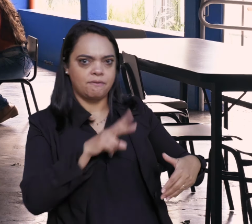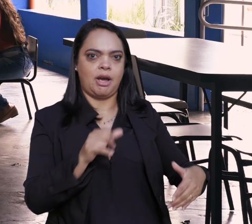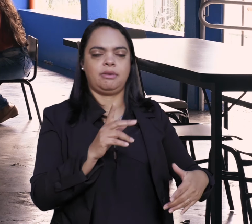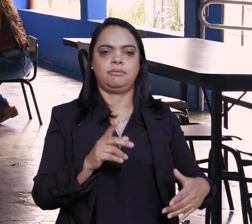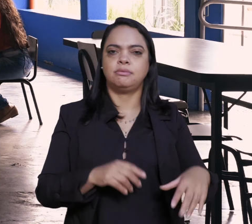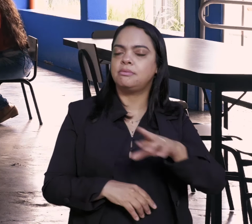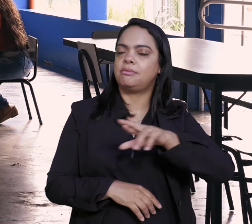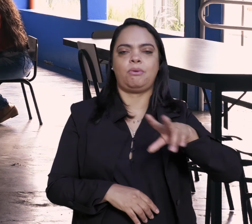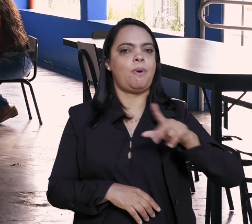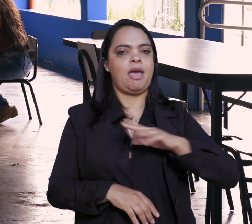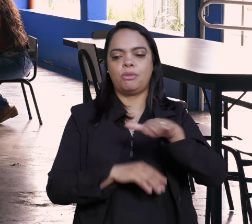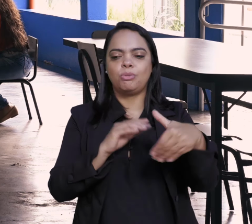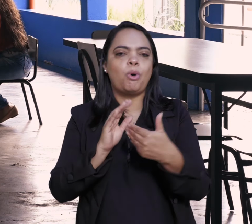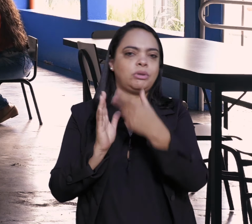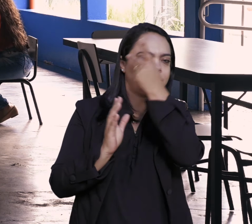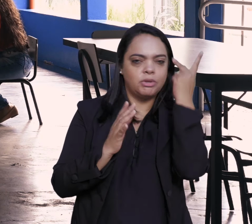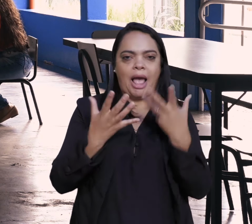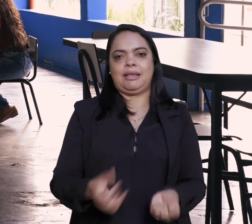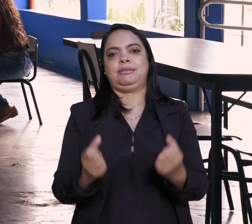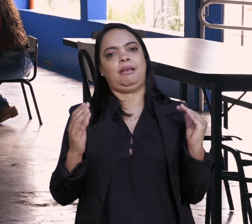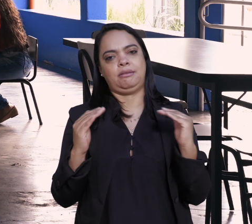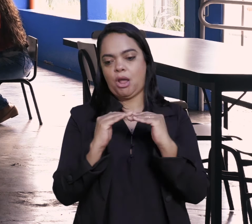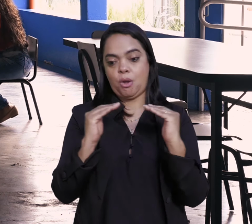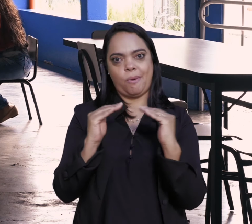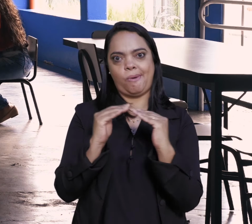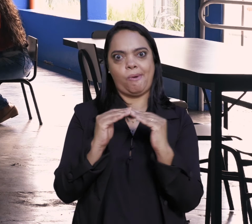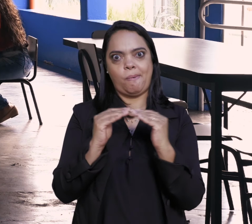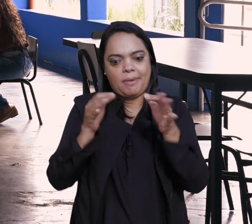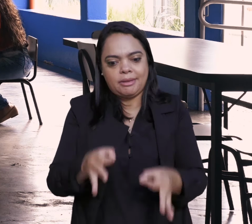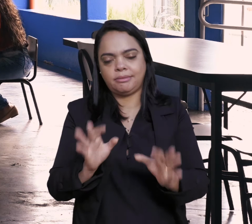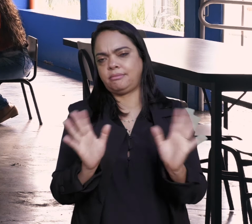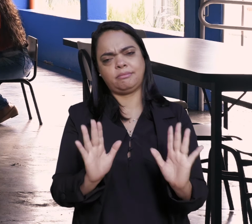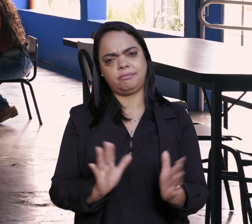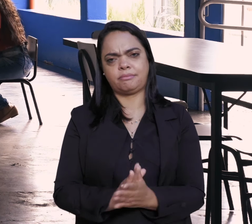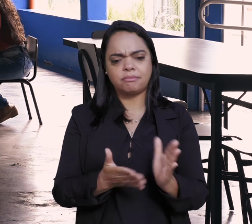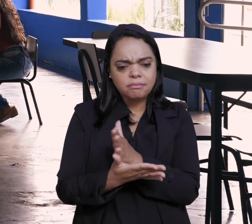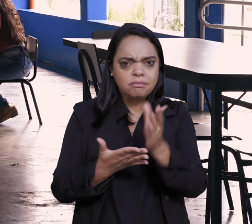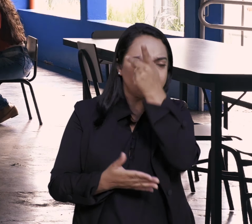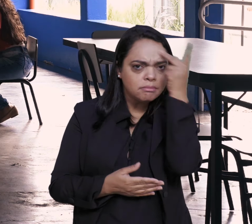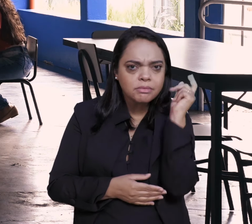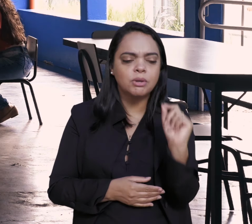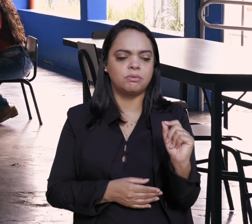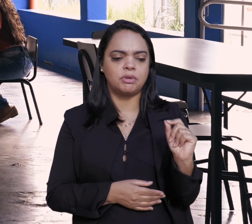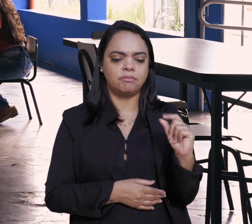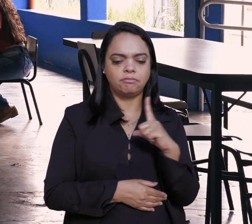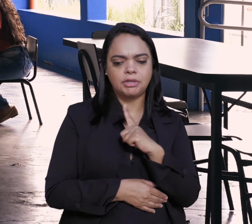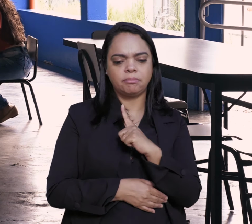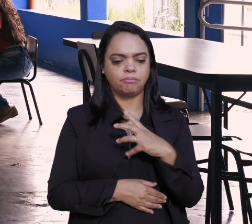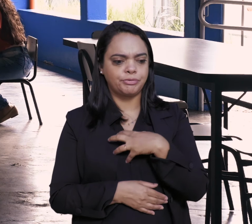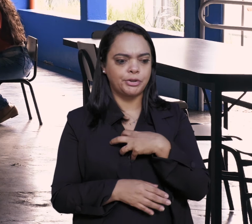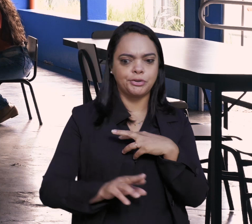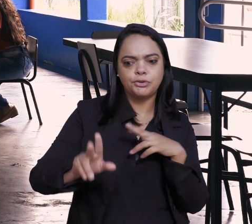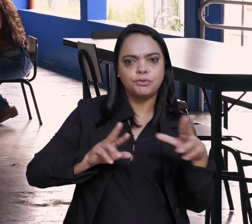mulher. Nem todos corresponderão nessa simetria exata, né? Algumas pessoas irão fazer outras saídas